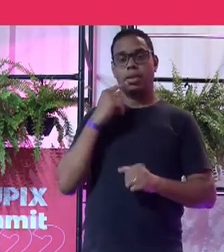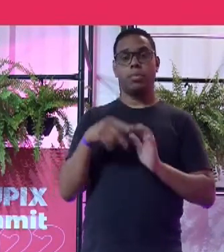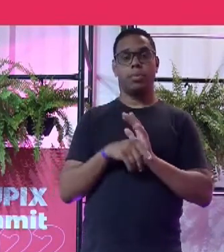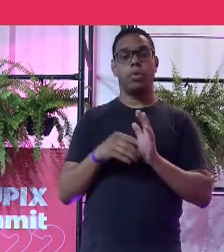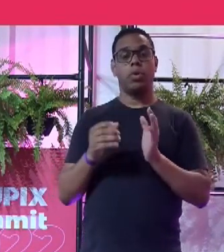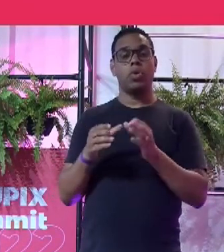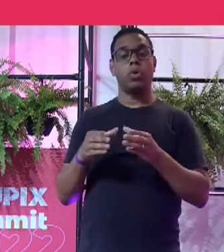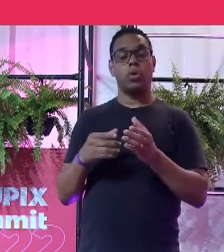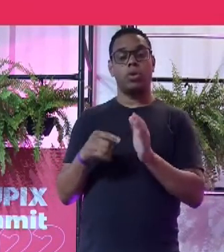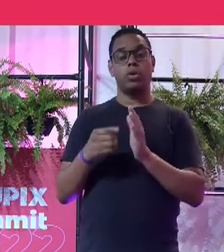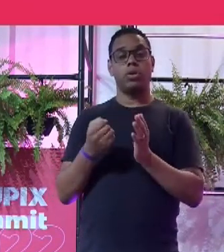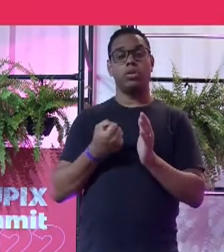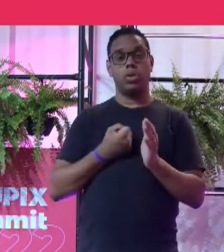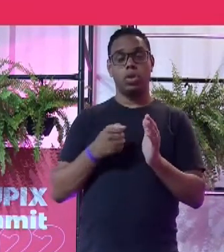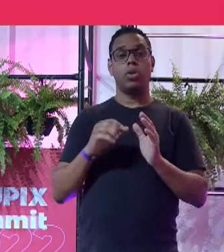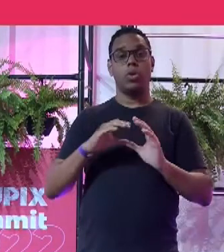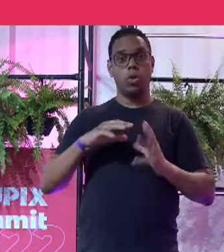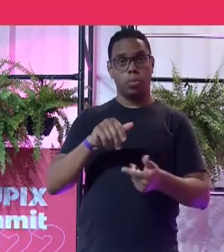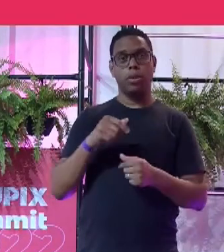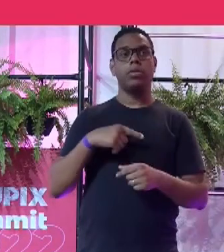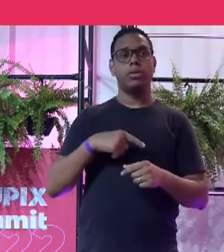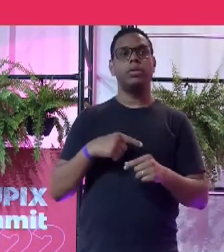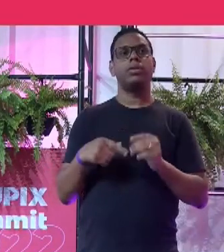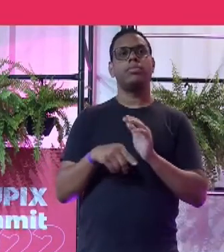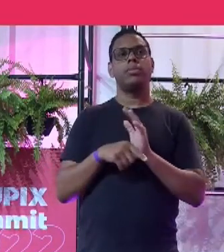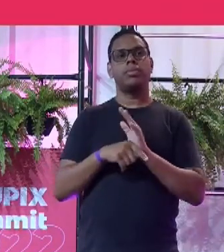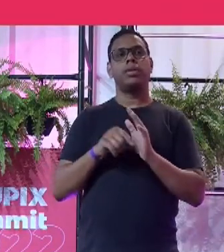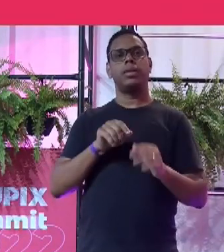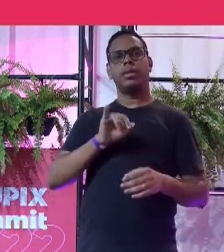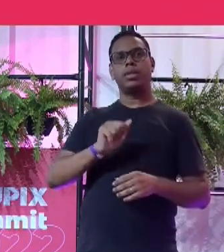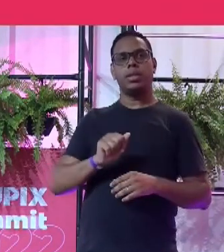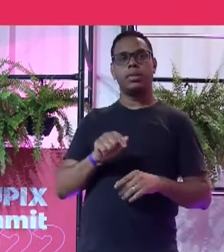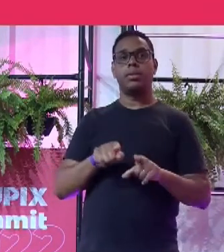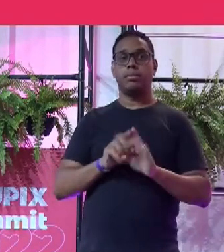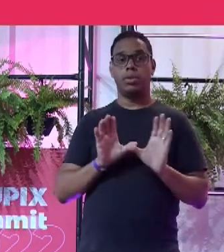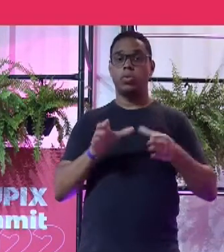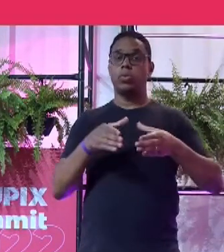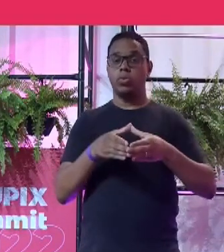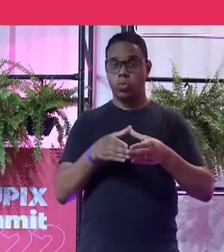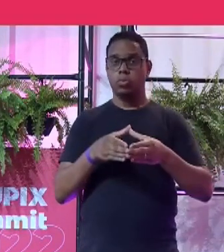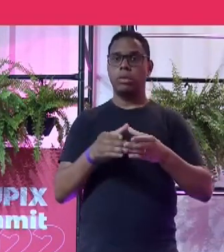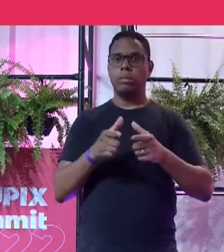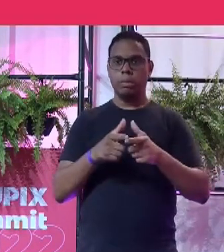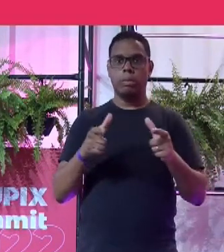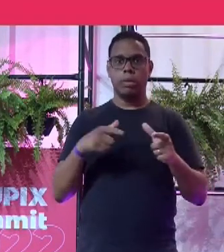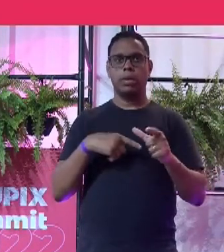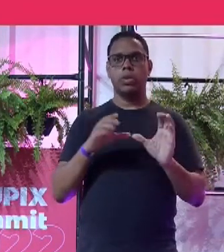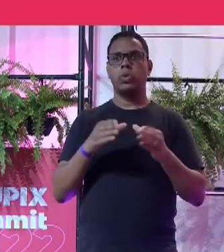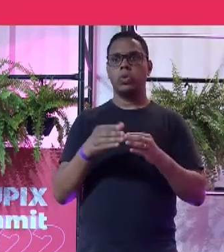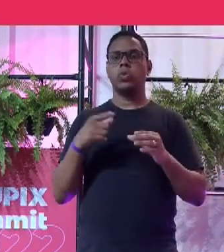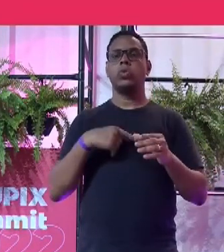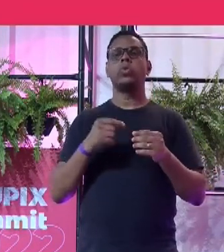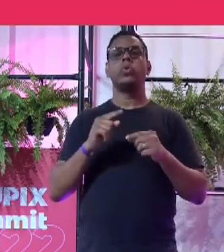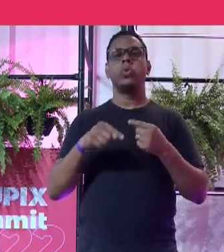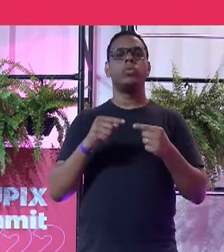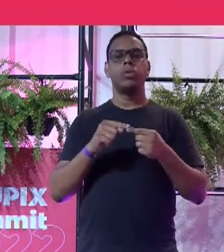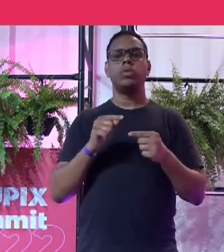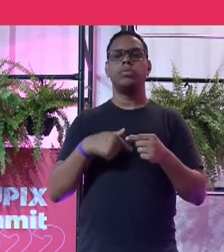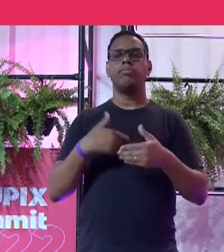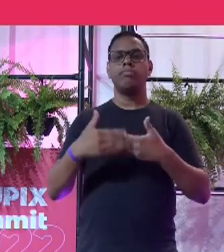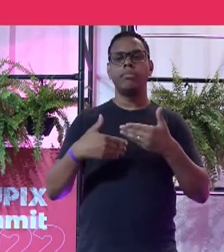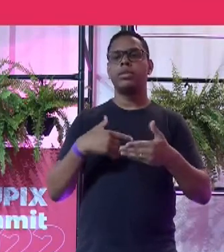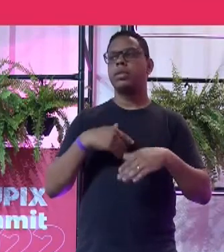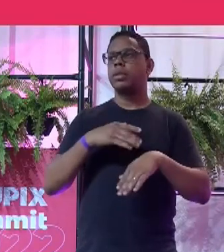que utiliza tecnologias proprietárias de inteligência artificial e uma equipe enorme para super performar e